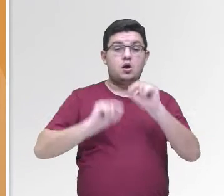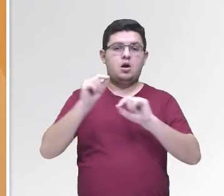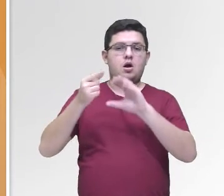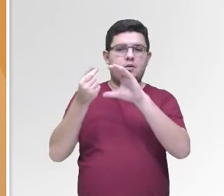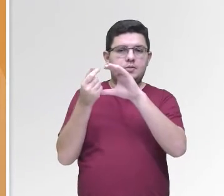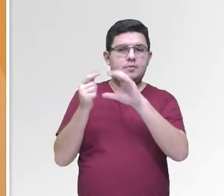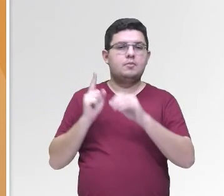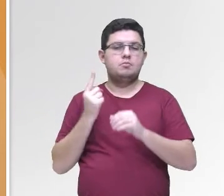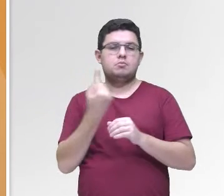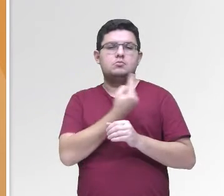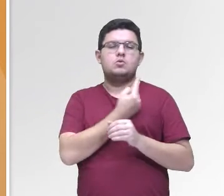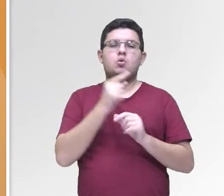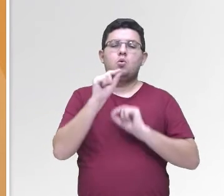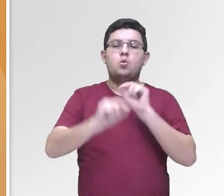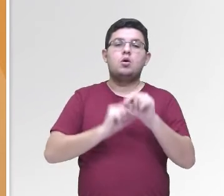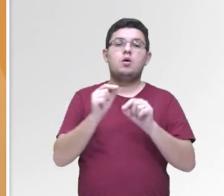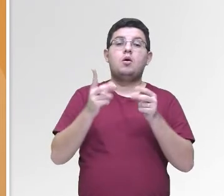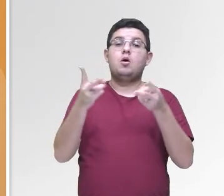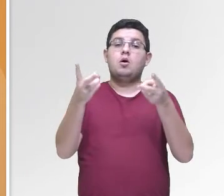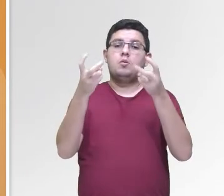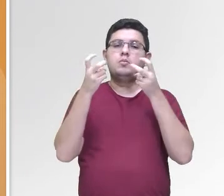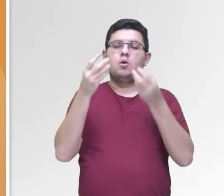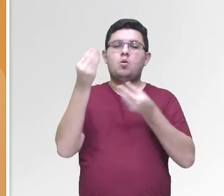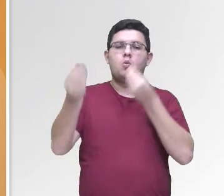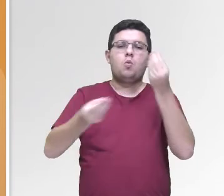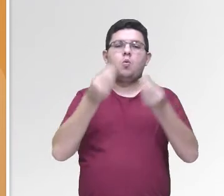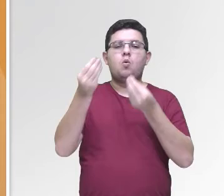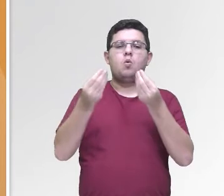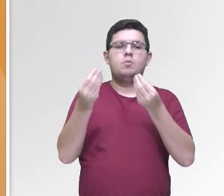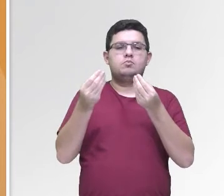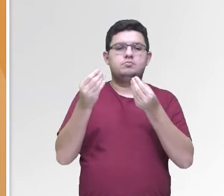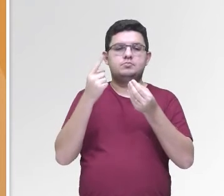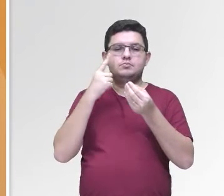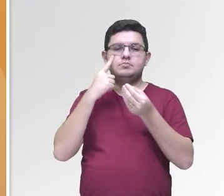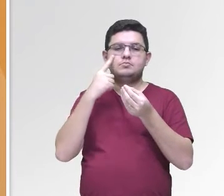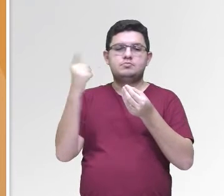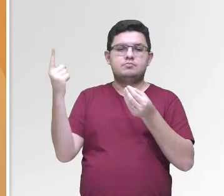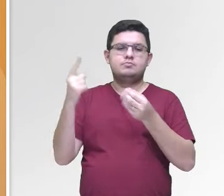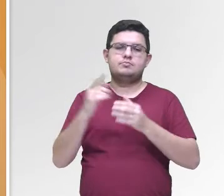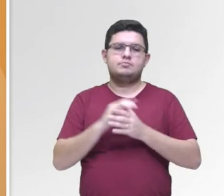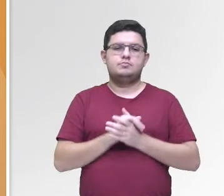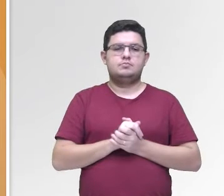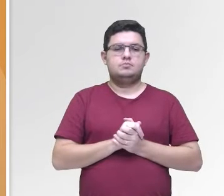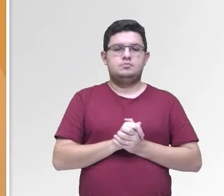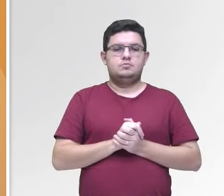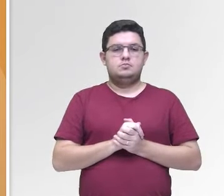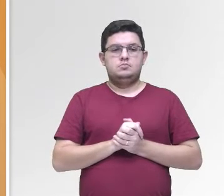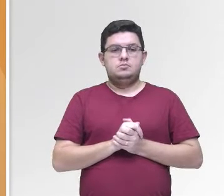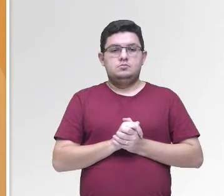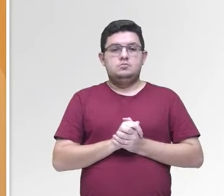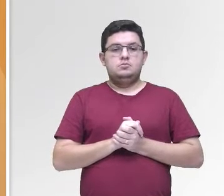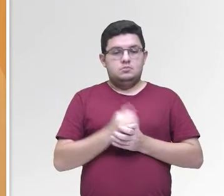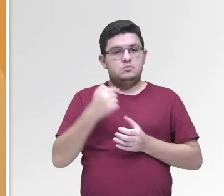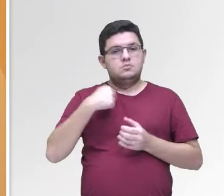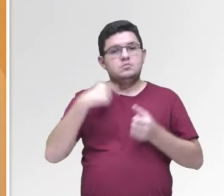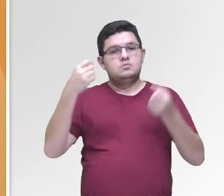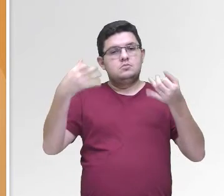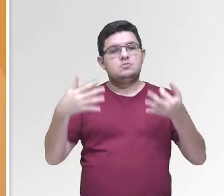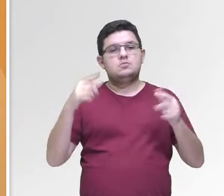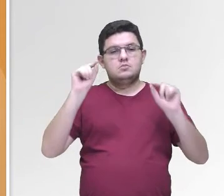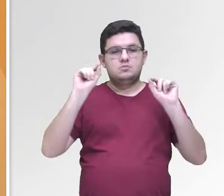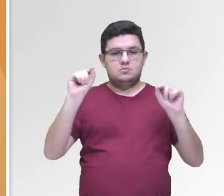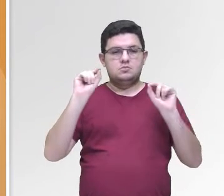gente observar a questão dos séculos, ok? Então, falei a vocês que o capitalismo